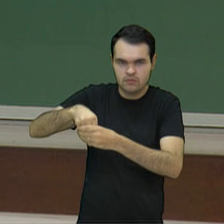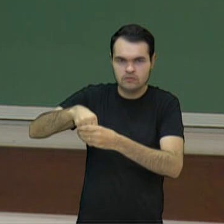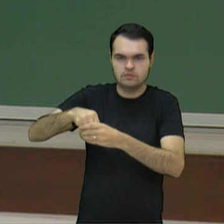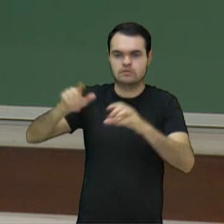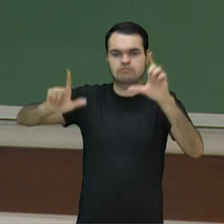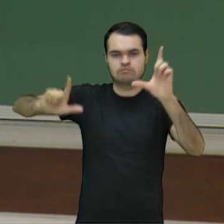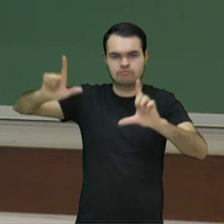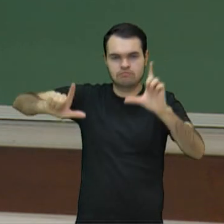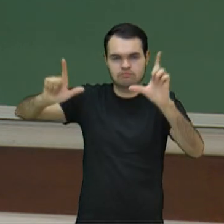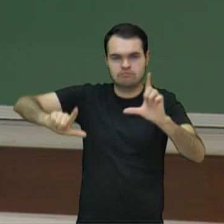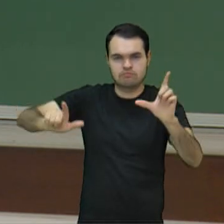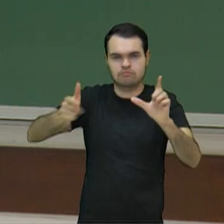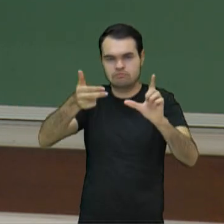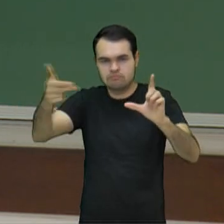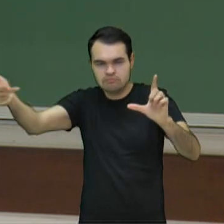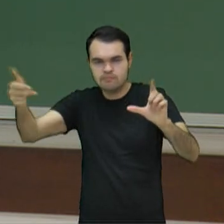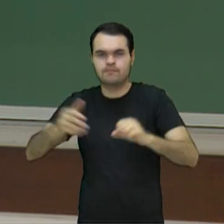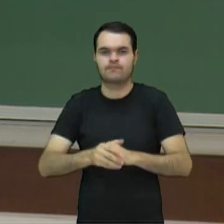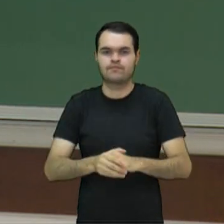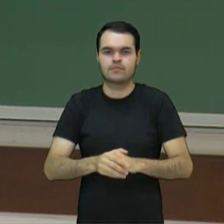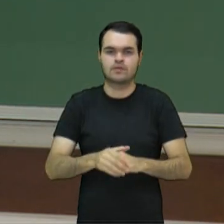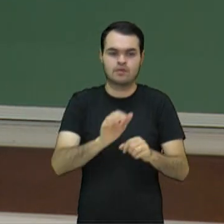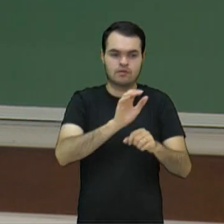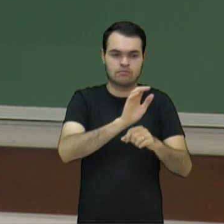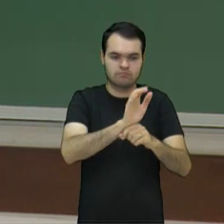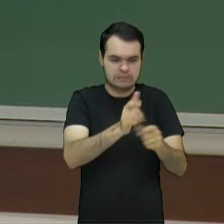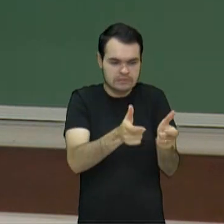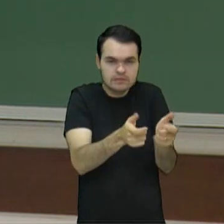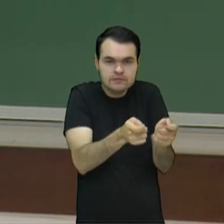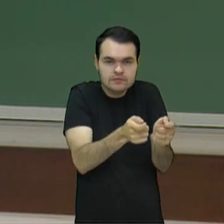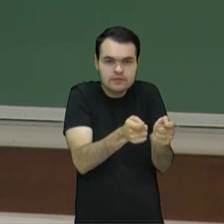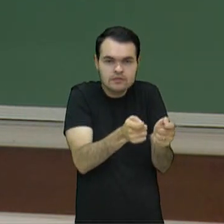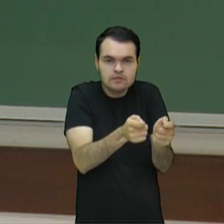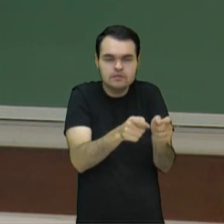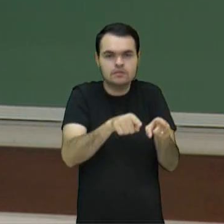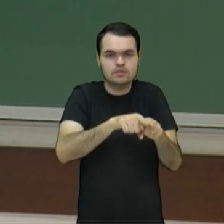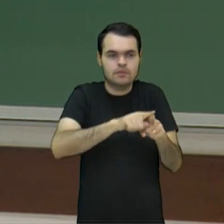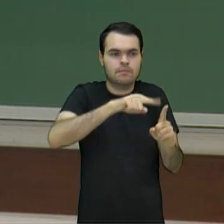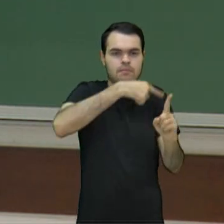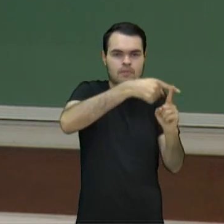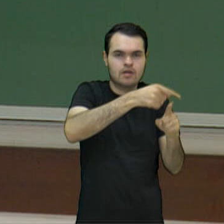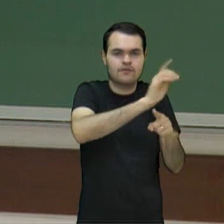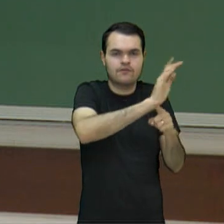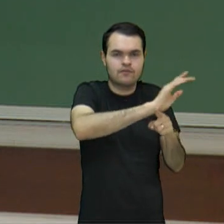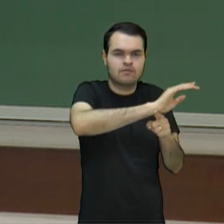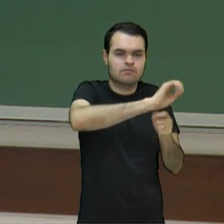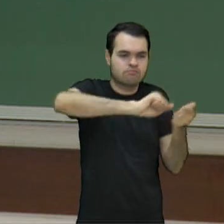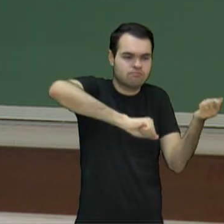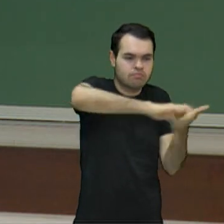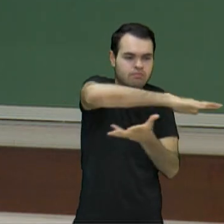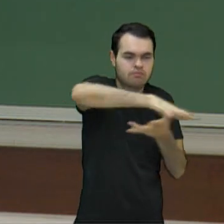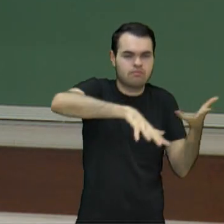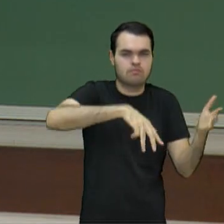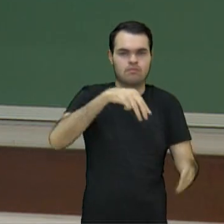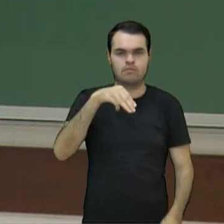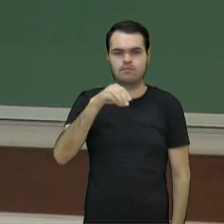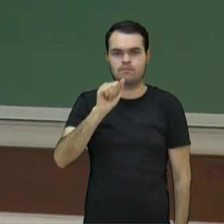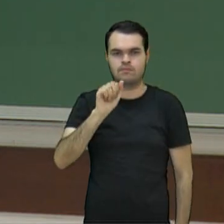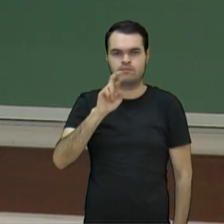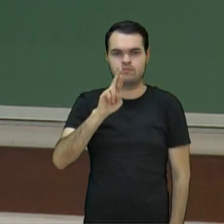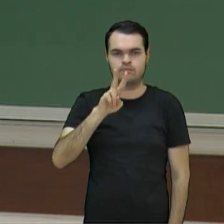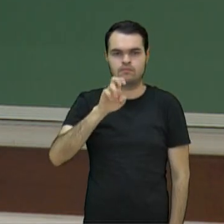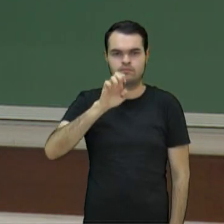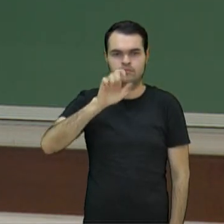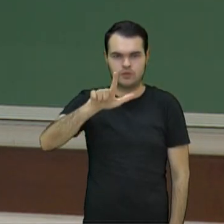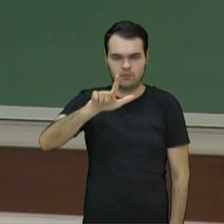TV shows, video games, in the Marvel Universe. Então, dentro de todo esse contexto dos filmes, dos